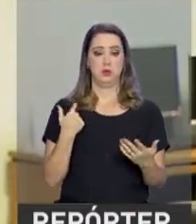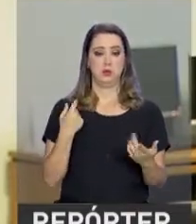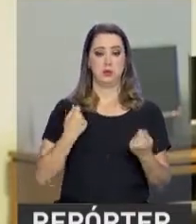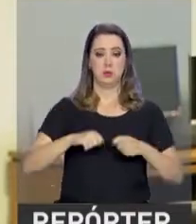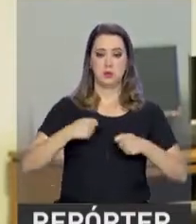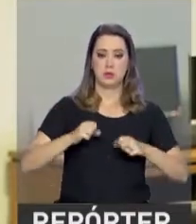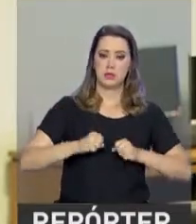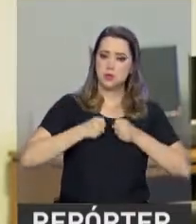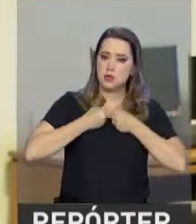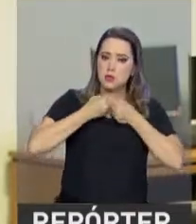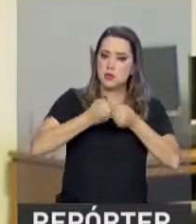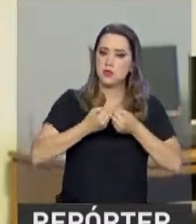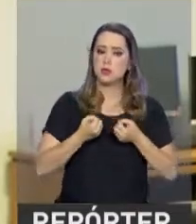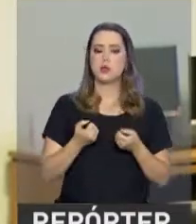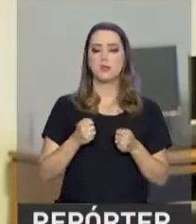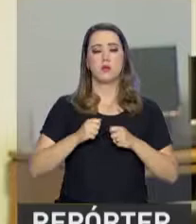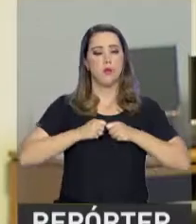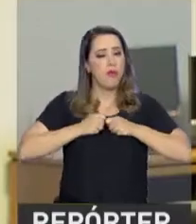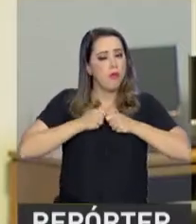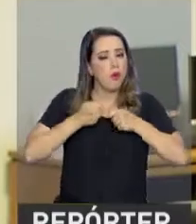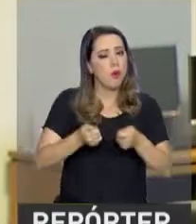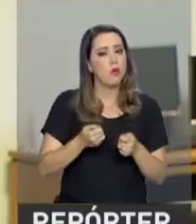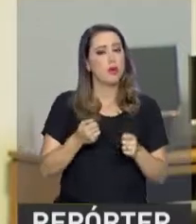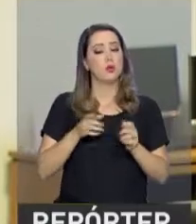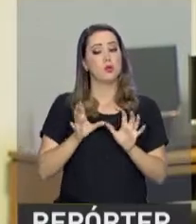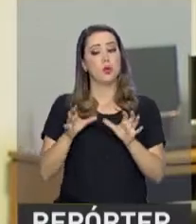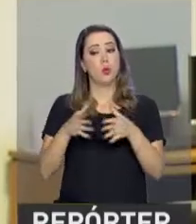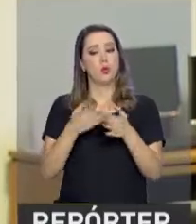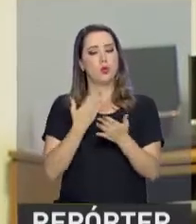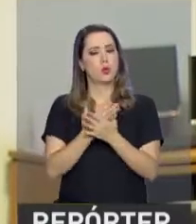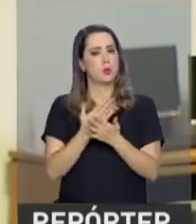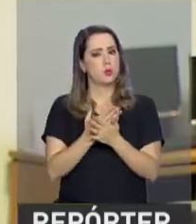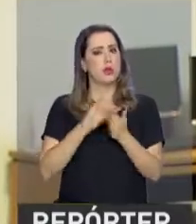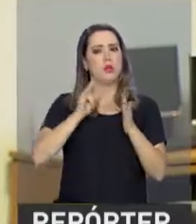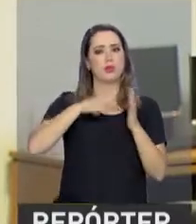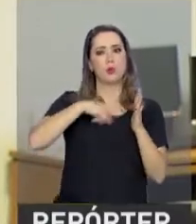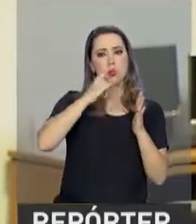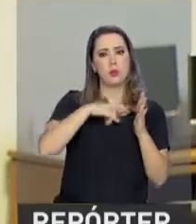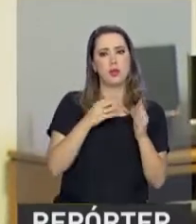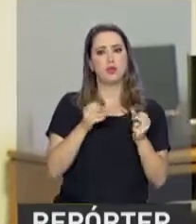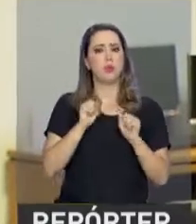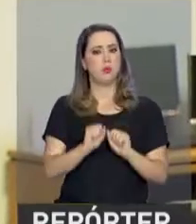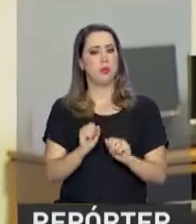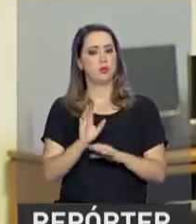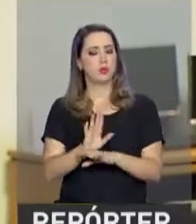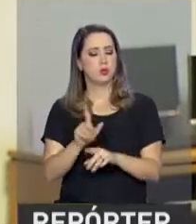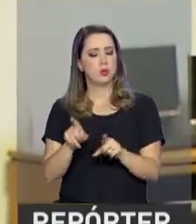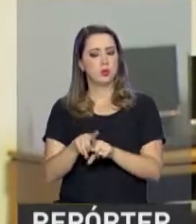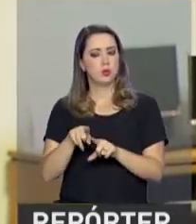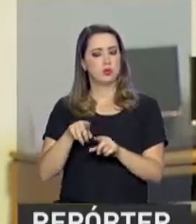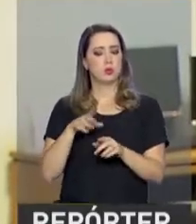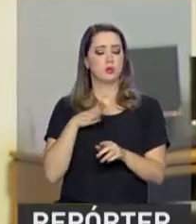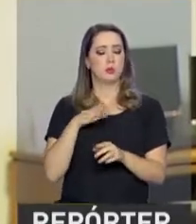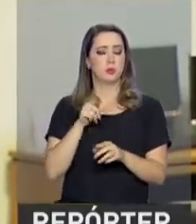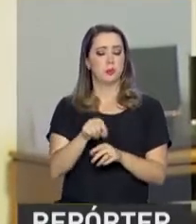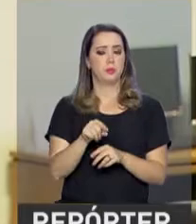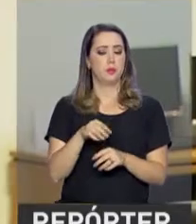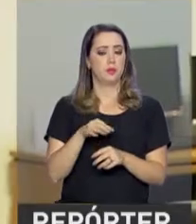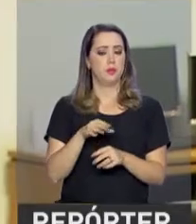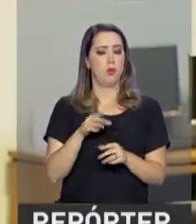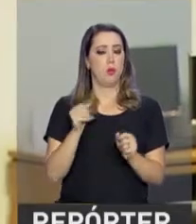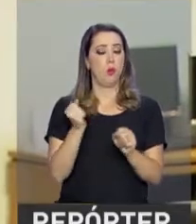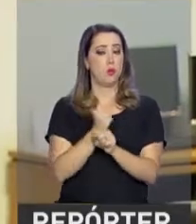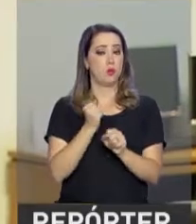todo o esforço colocaremos toda a equipe de regularização fundiária para que a gente consiga contribuir para quente auxilie cij na